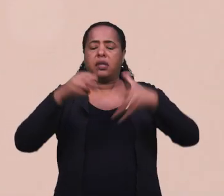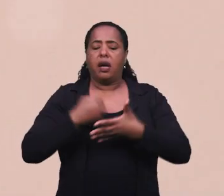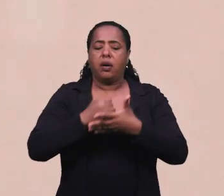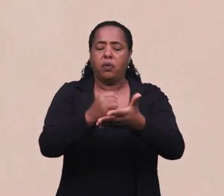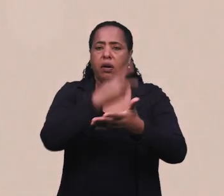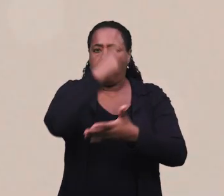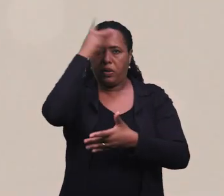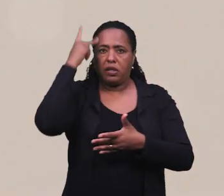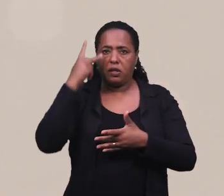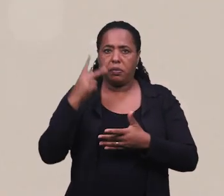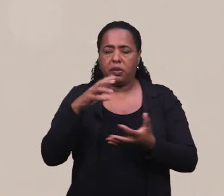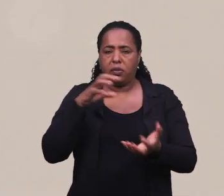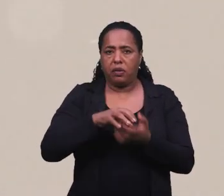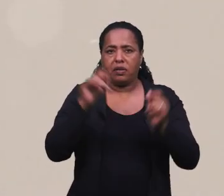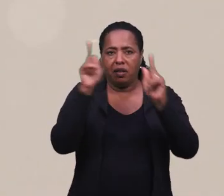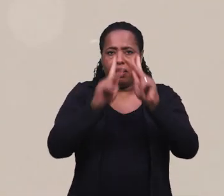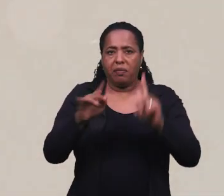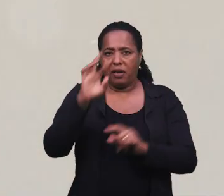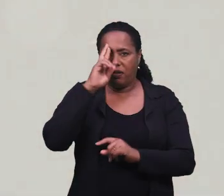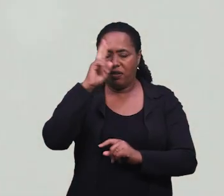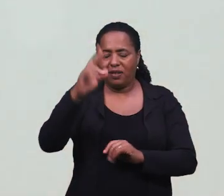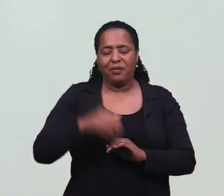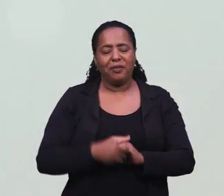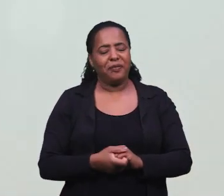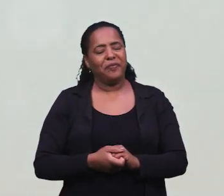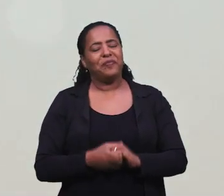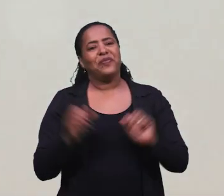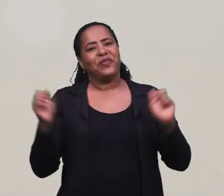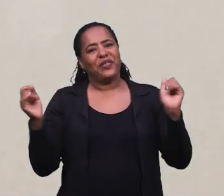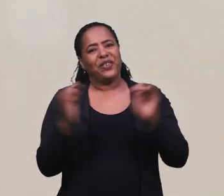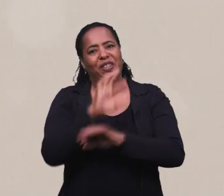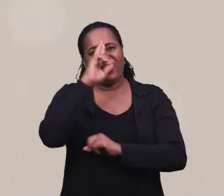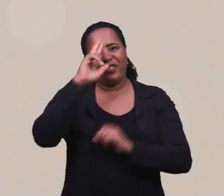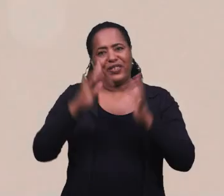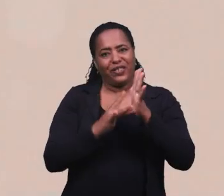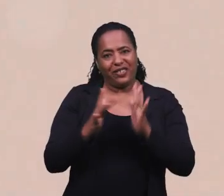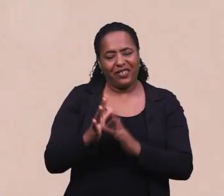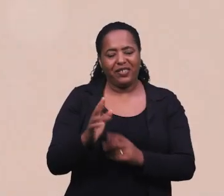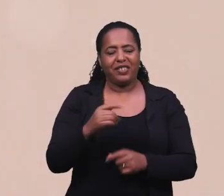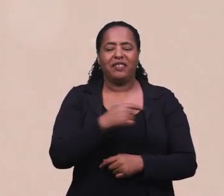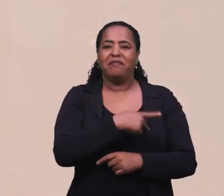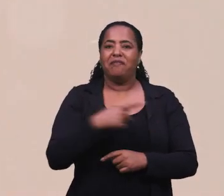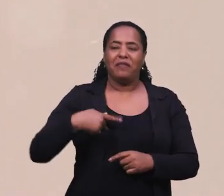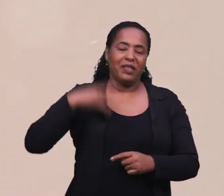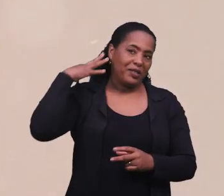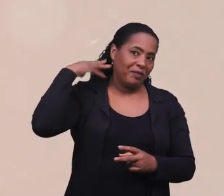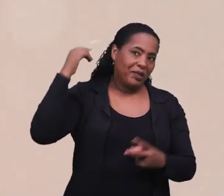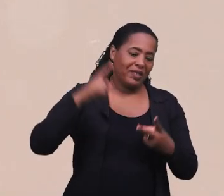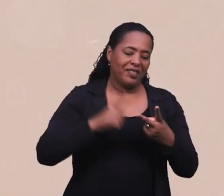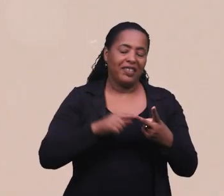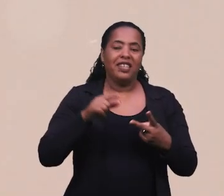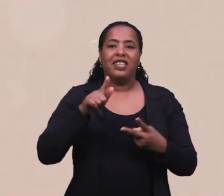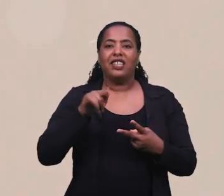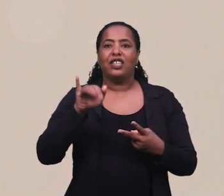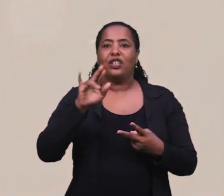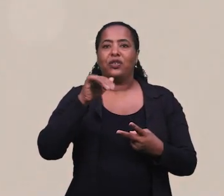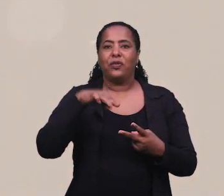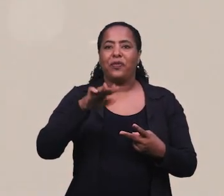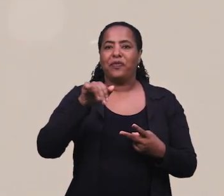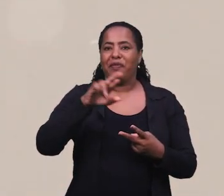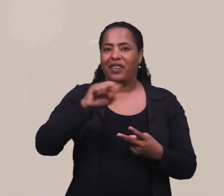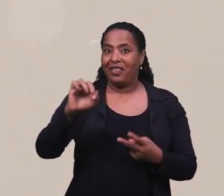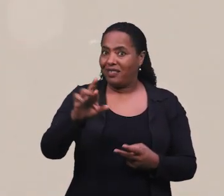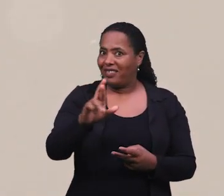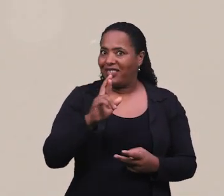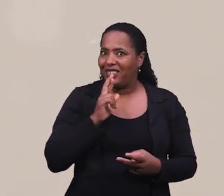igreja. Nós temos, pastor Abel, as diretrizes dos idosos. Olha, ela está disponível no nosso site, o site de